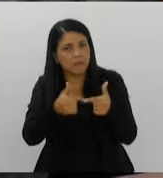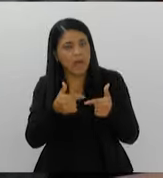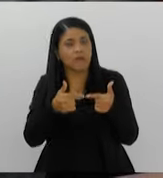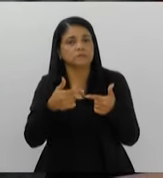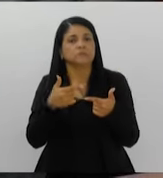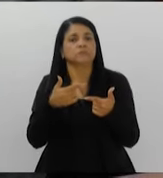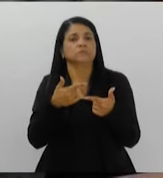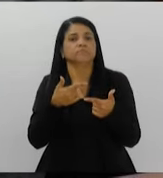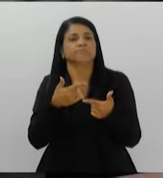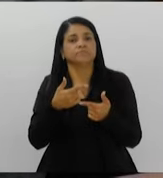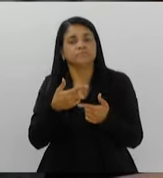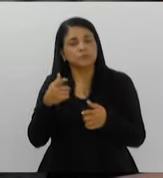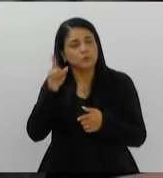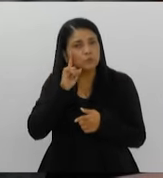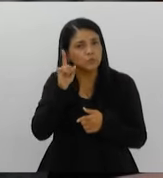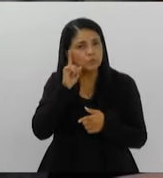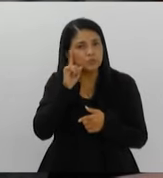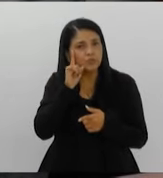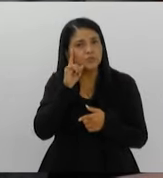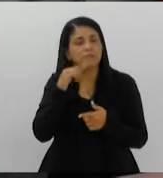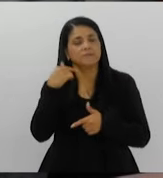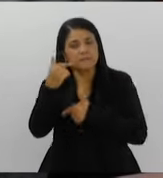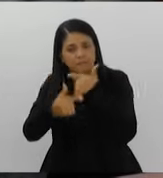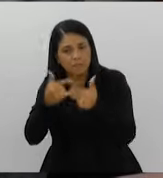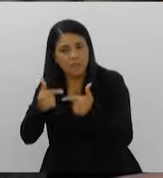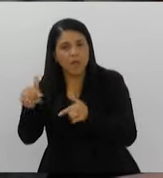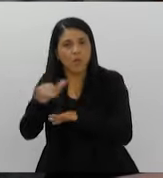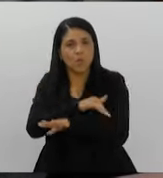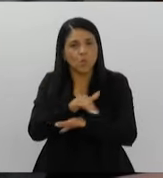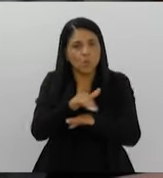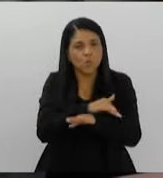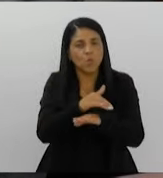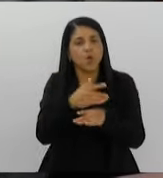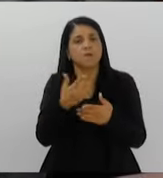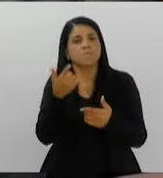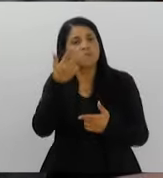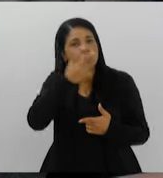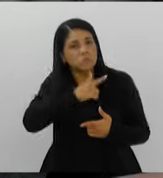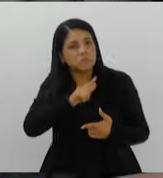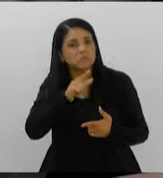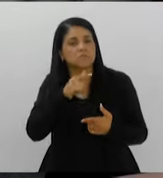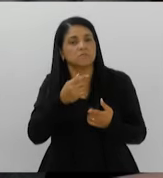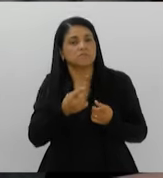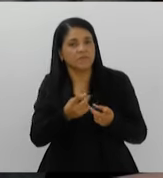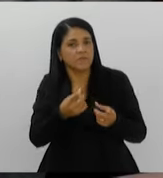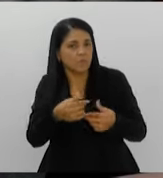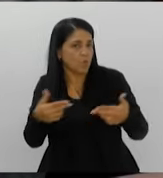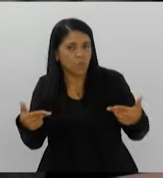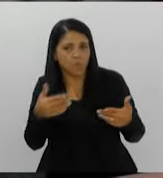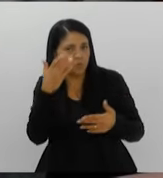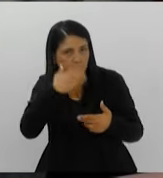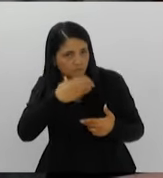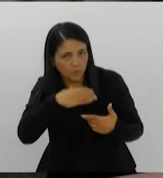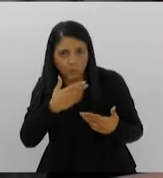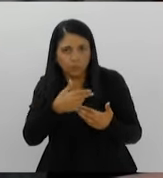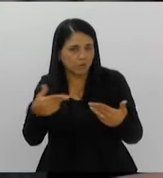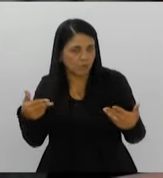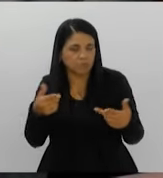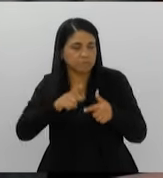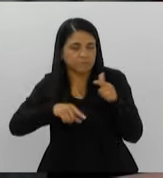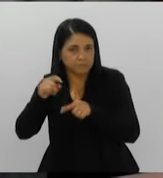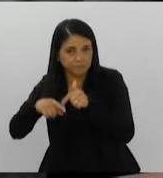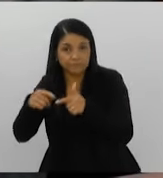casa para ganhar o pão de cada dia com seu veículo e são submetidas às covardias com o Detro, conivente com essas